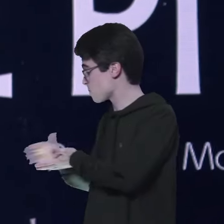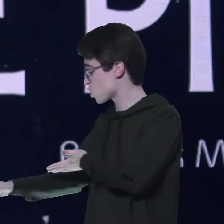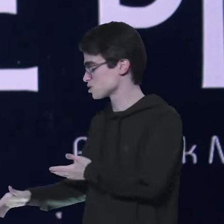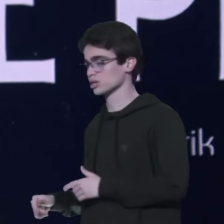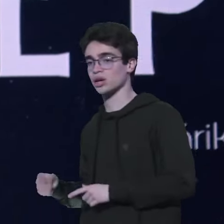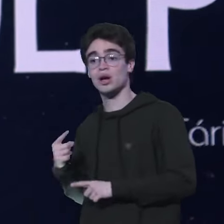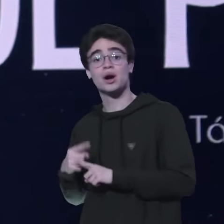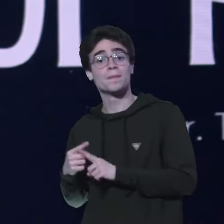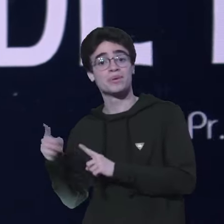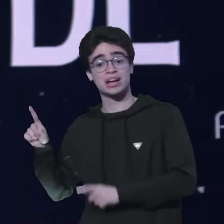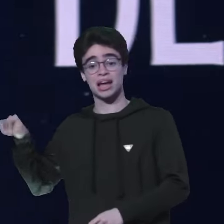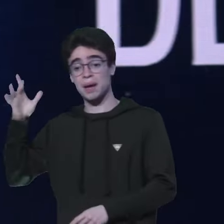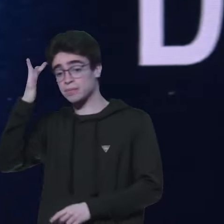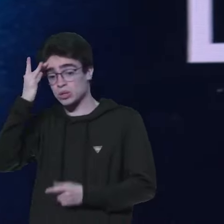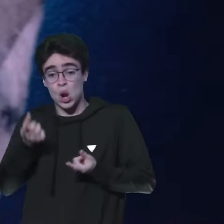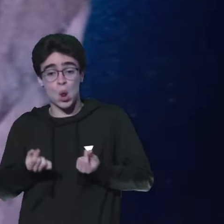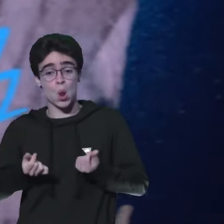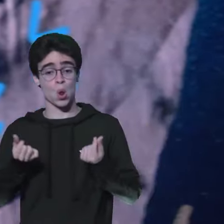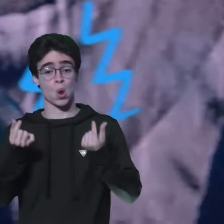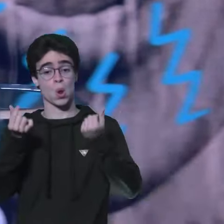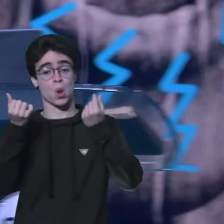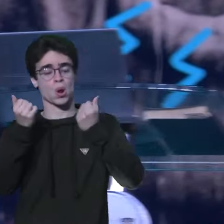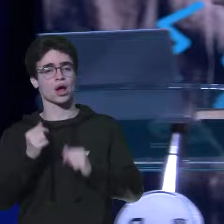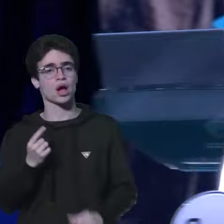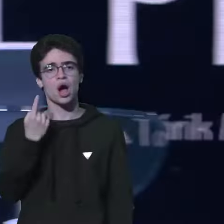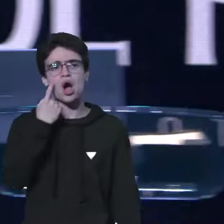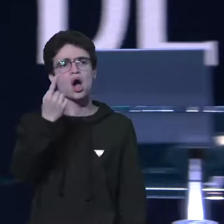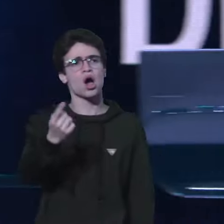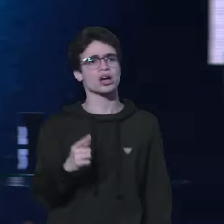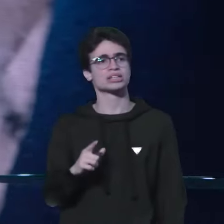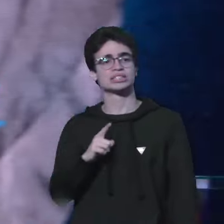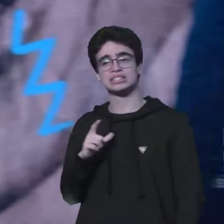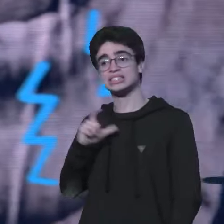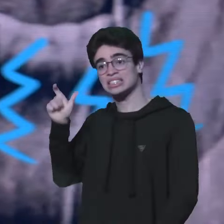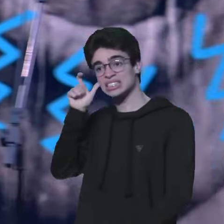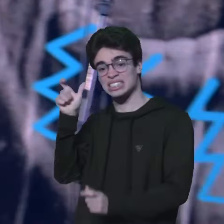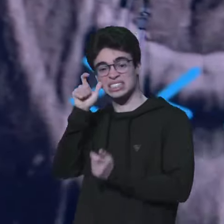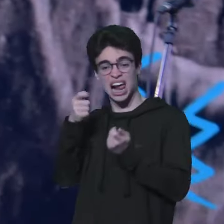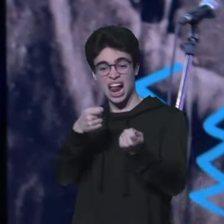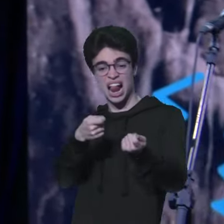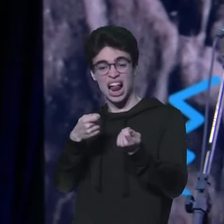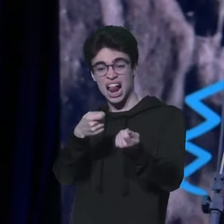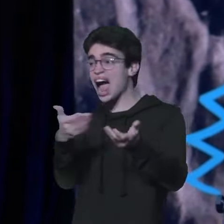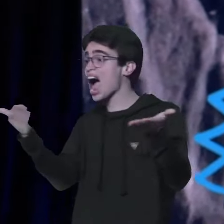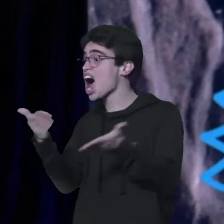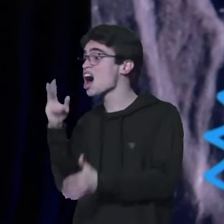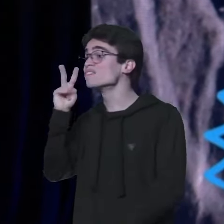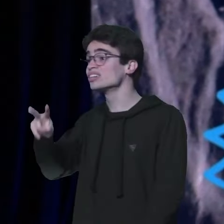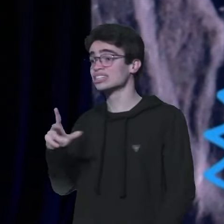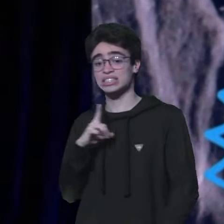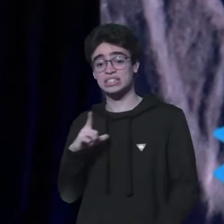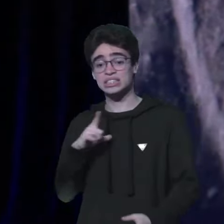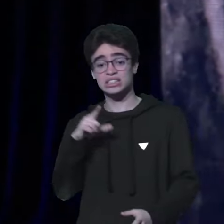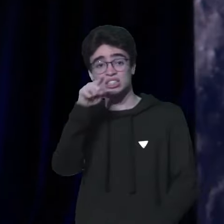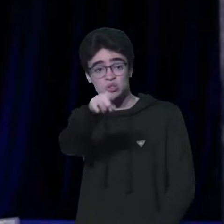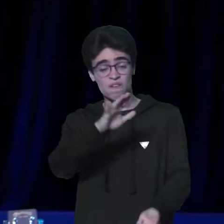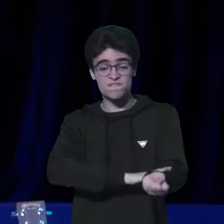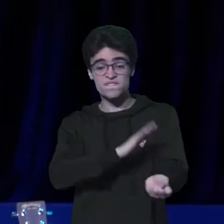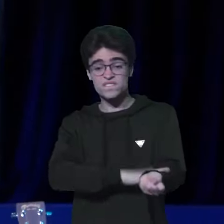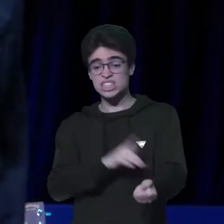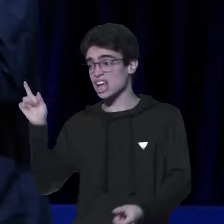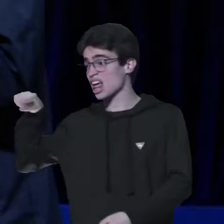eles lucravam com aquilo. E olha só que interessante, as vozes de Piton que você ouviu agora lucram com o seu